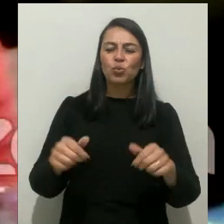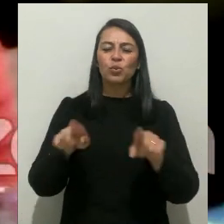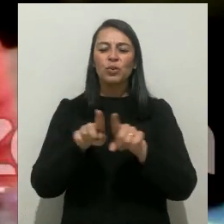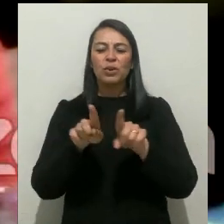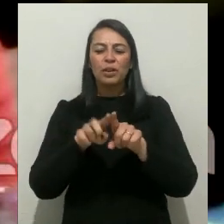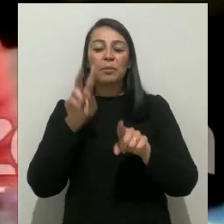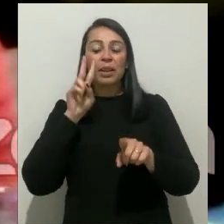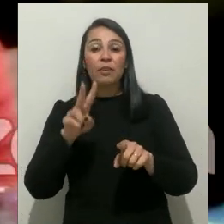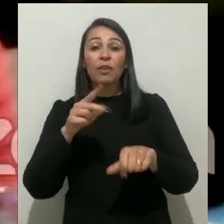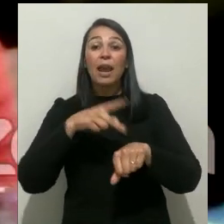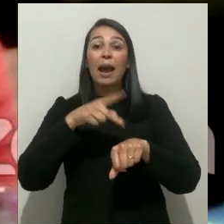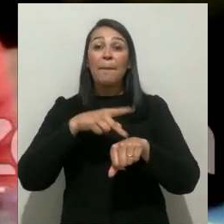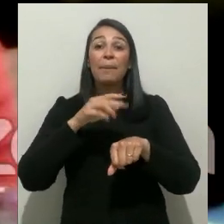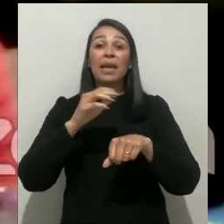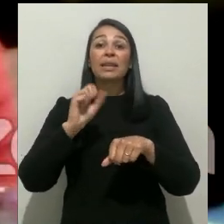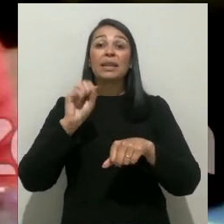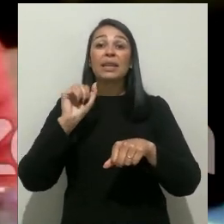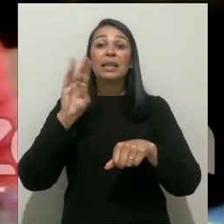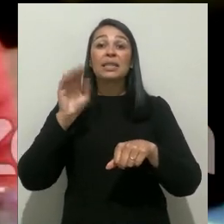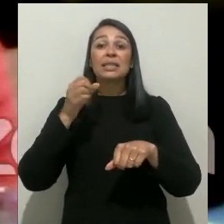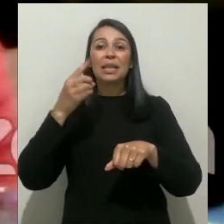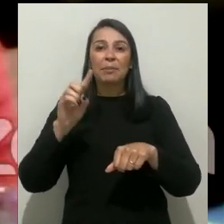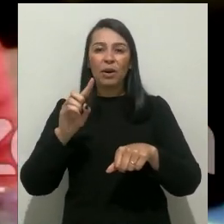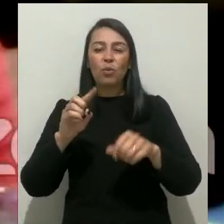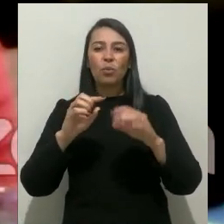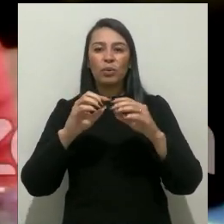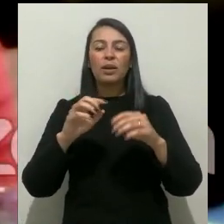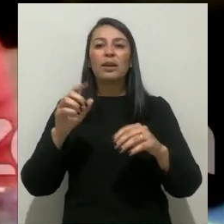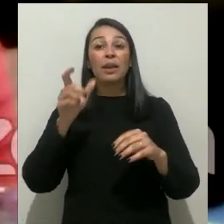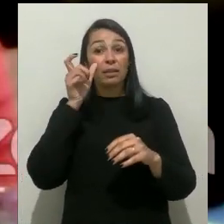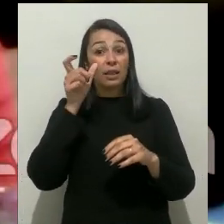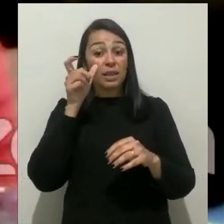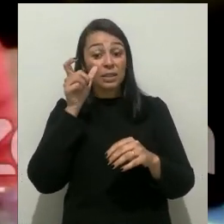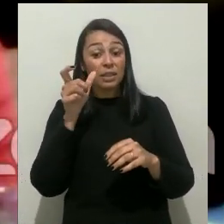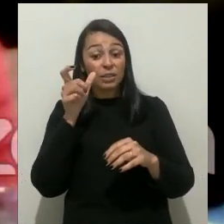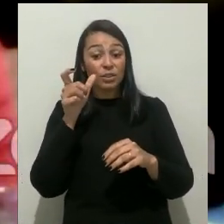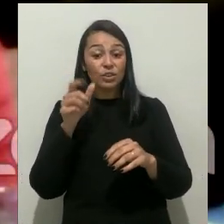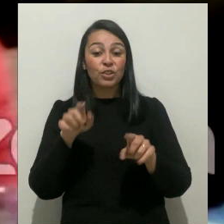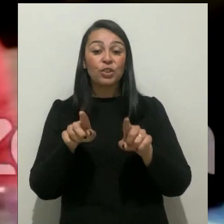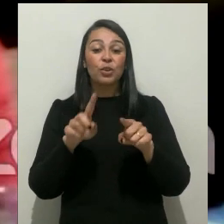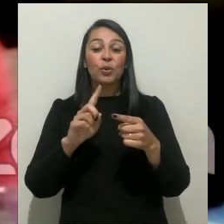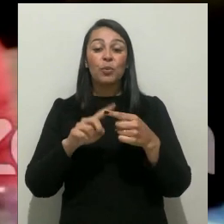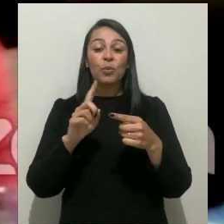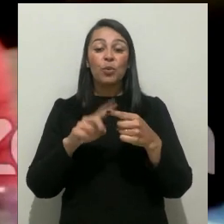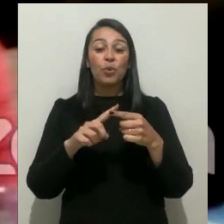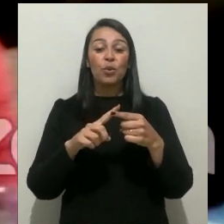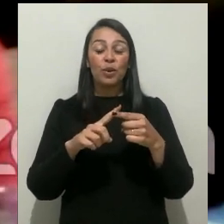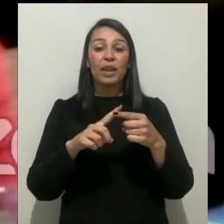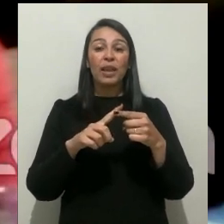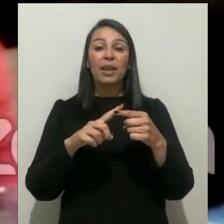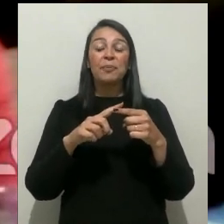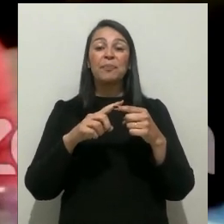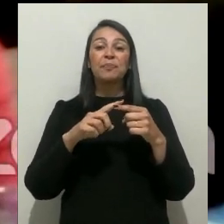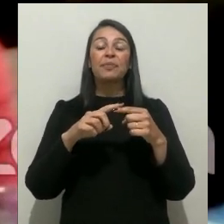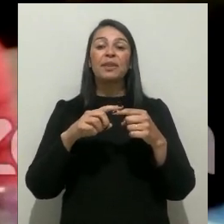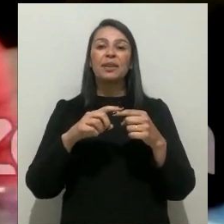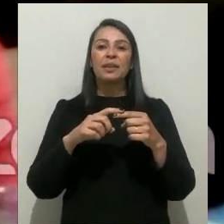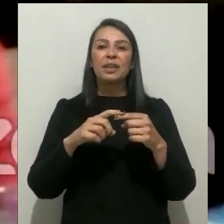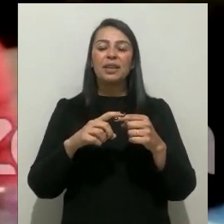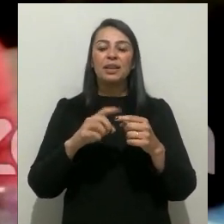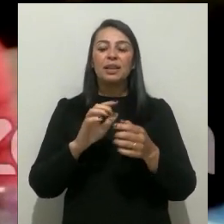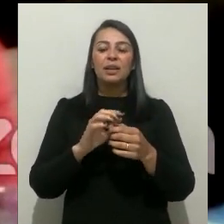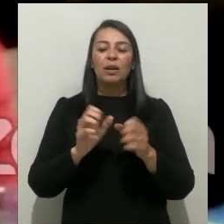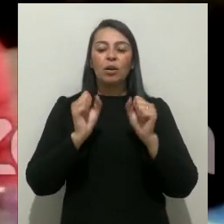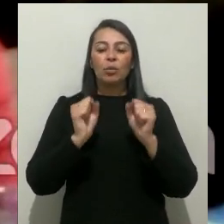vê que a Pedra Sabão, apesar de porosa, ela tem uma qualidade muito interessante, térmica e de uníssona na cor e na sua proporção.